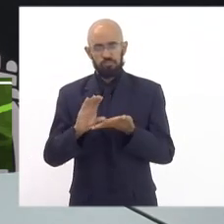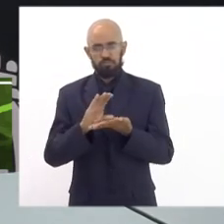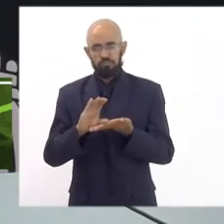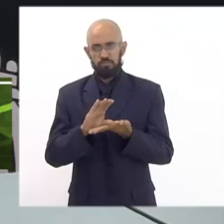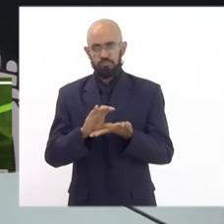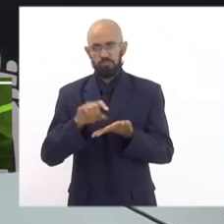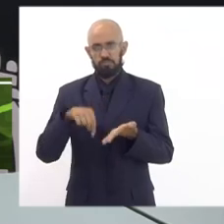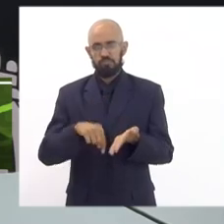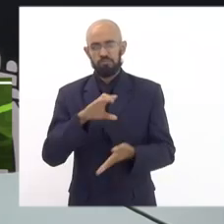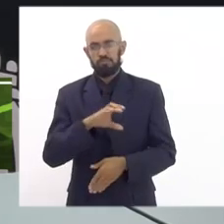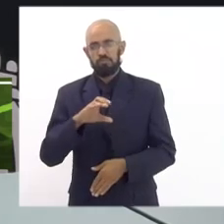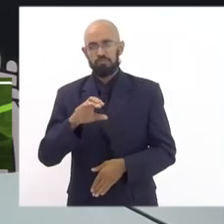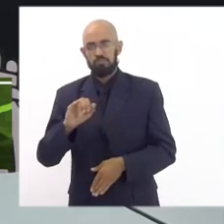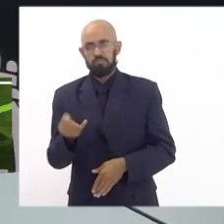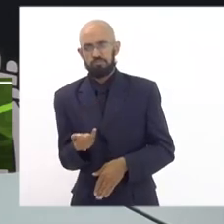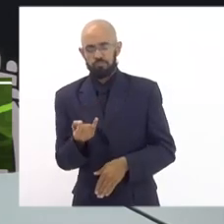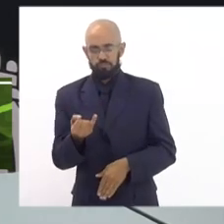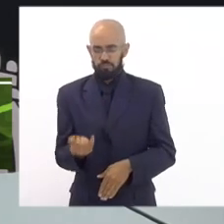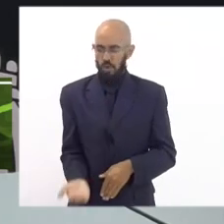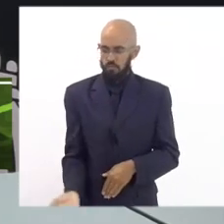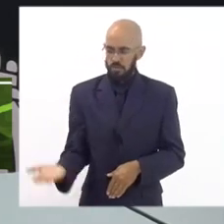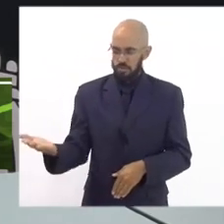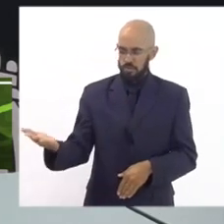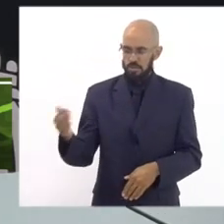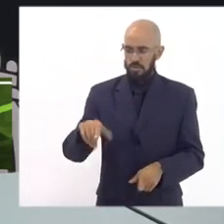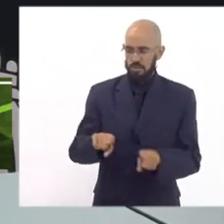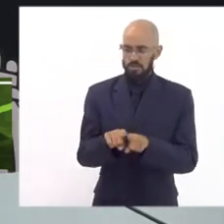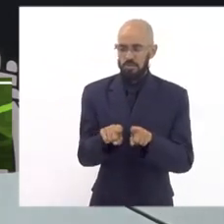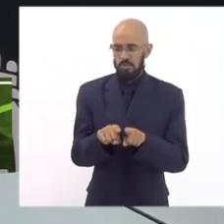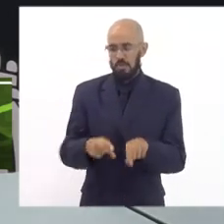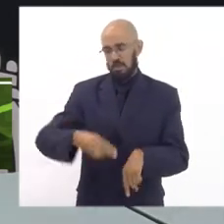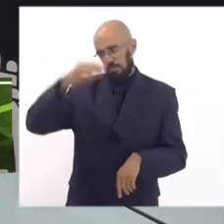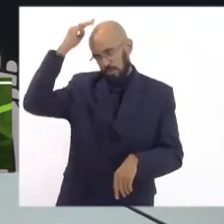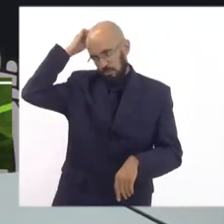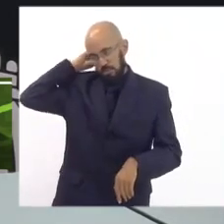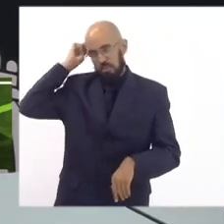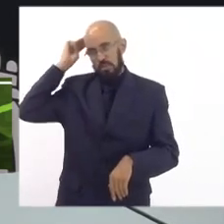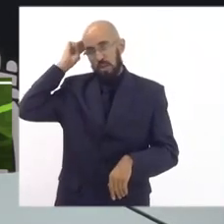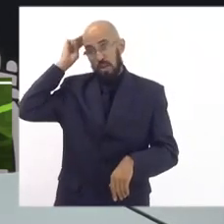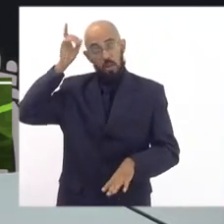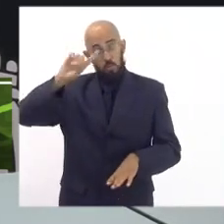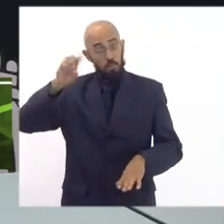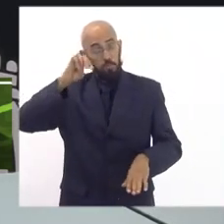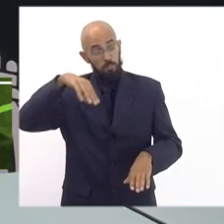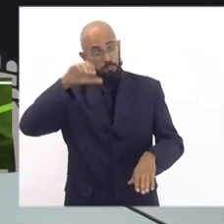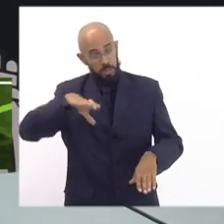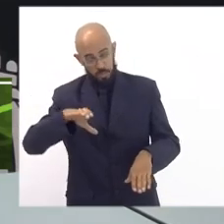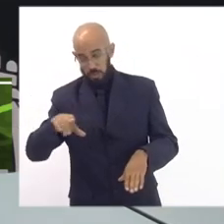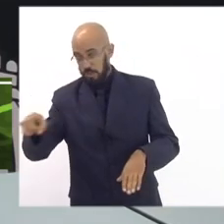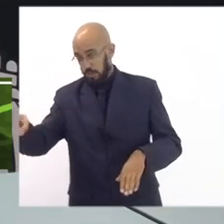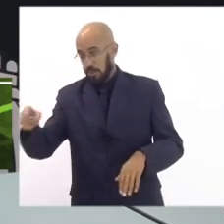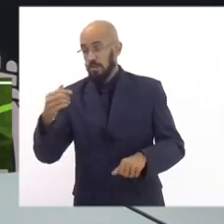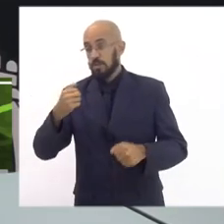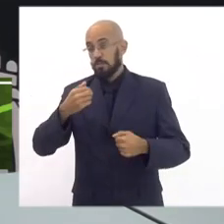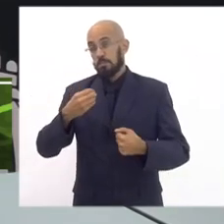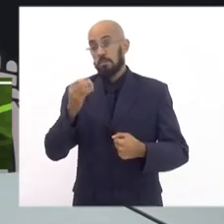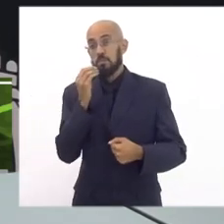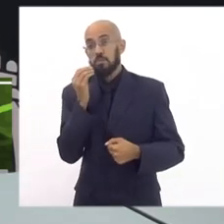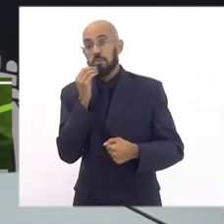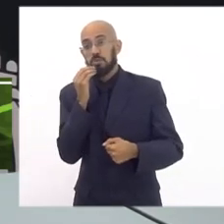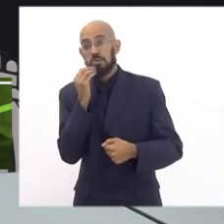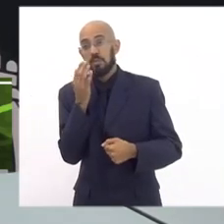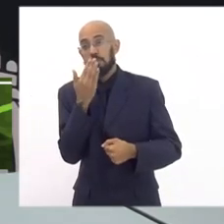CCJ, Vossa Excelência, que é o autor, deveria pedir pauta pelo tema